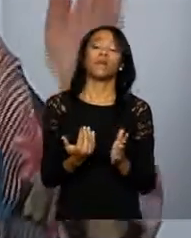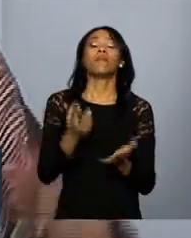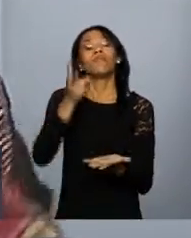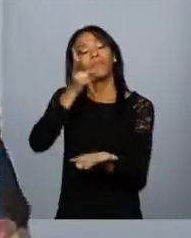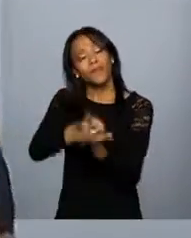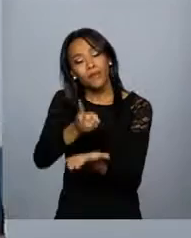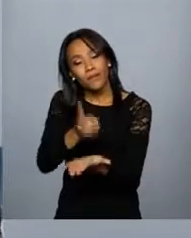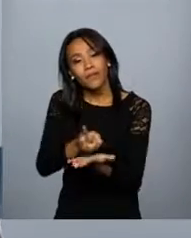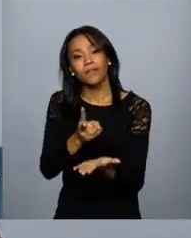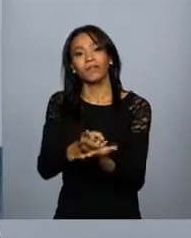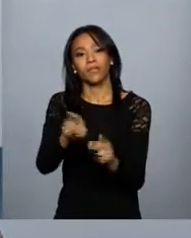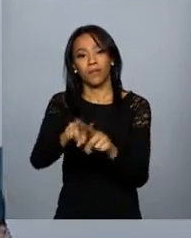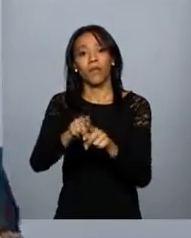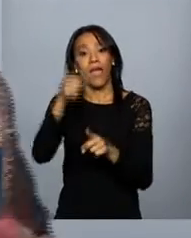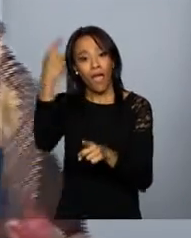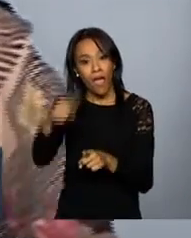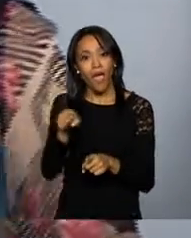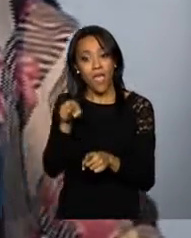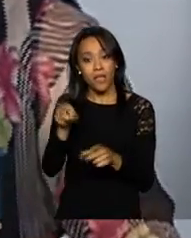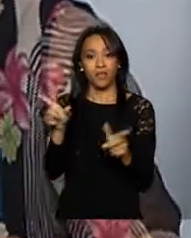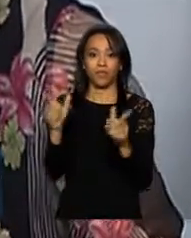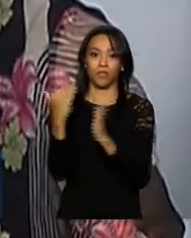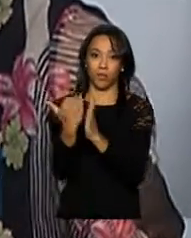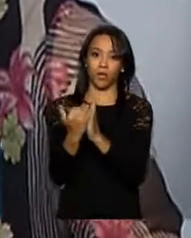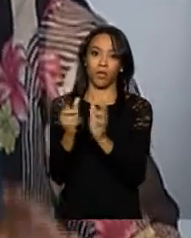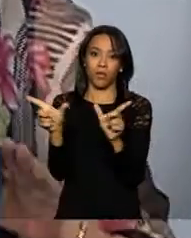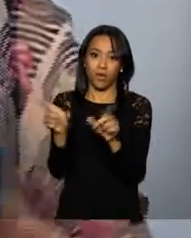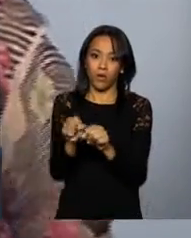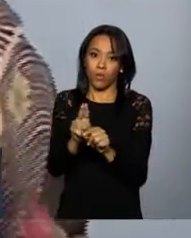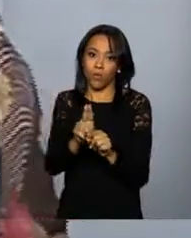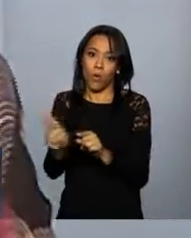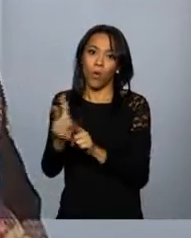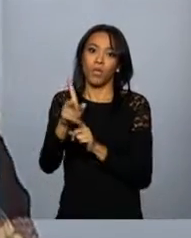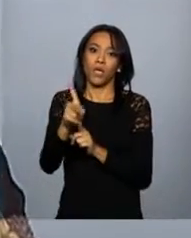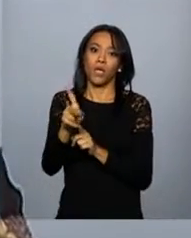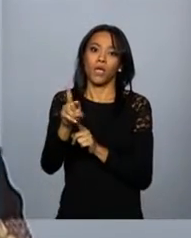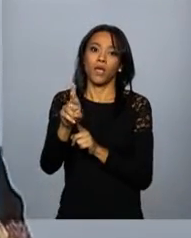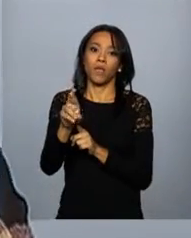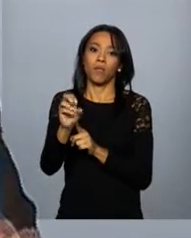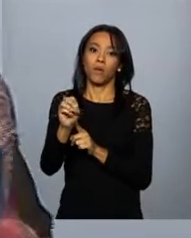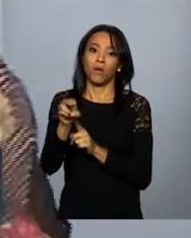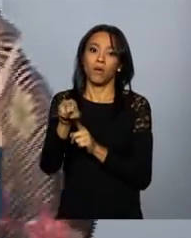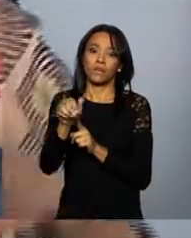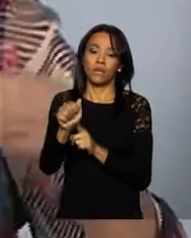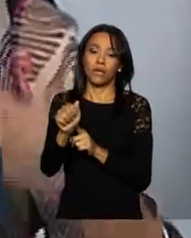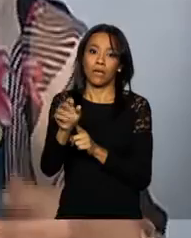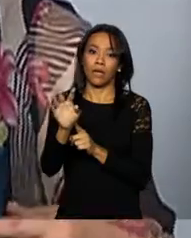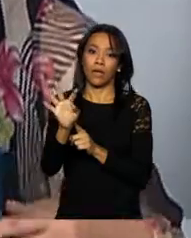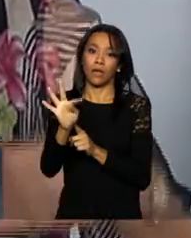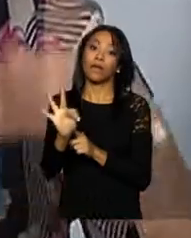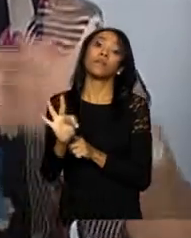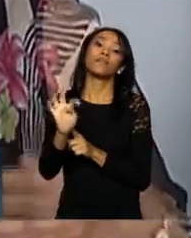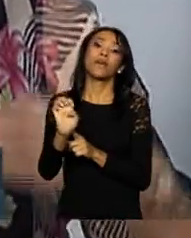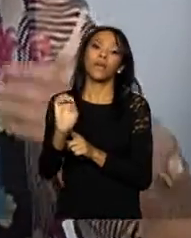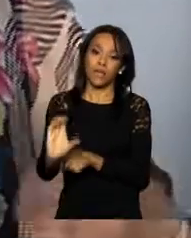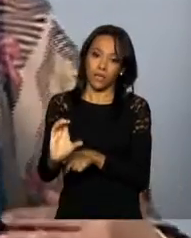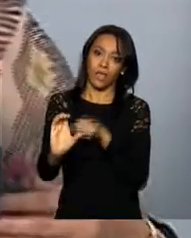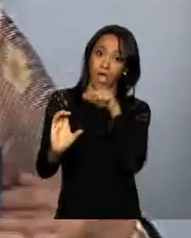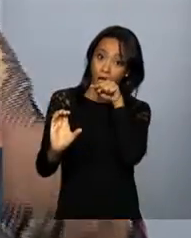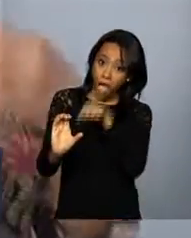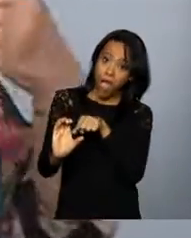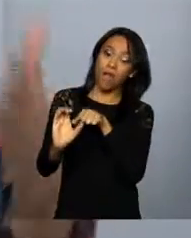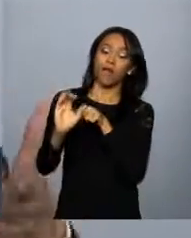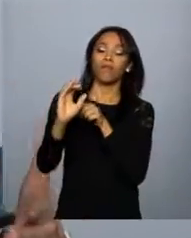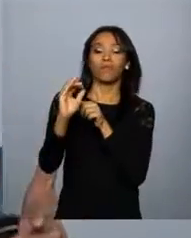forma, é o caso do Pronatec. Nós estamos buscando transformar o Pronatec ainda em um